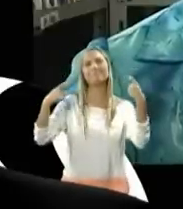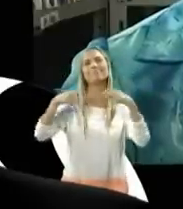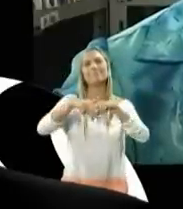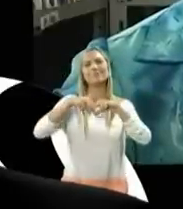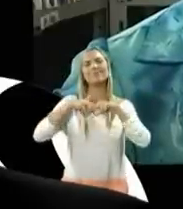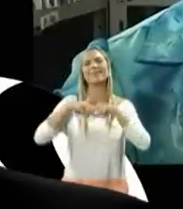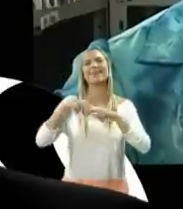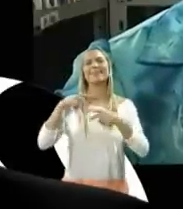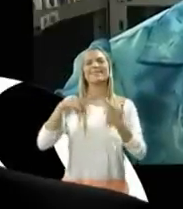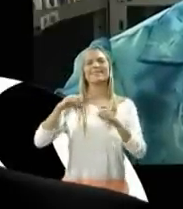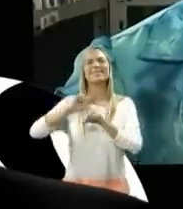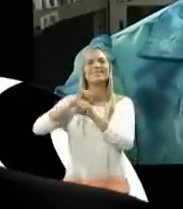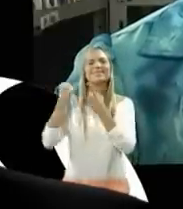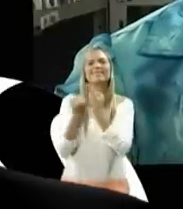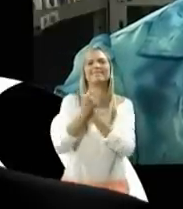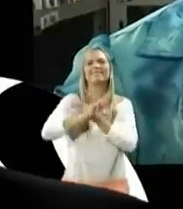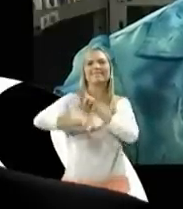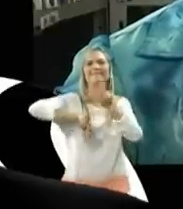desigualdade social,